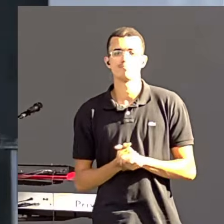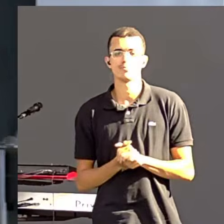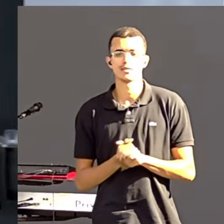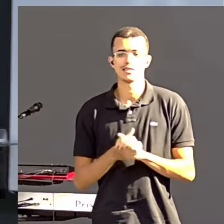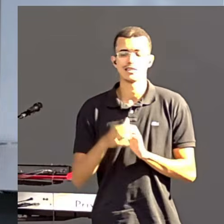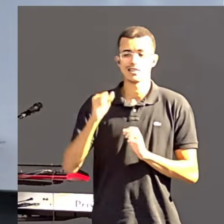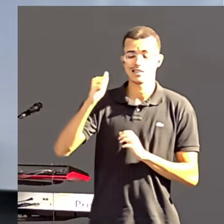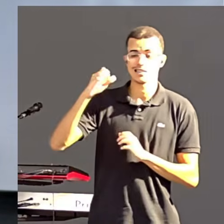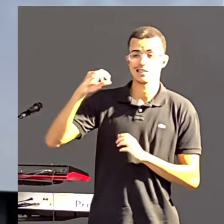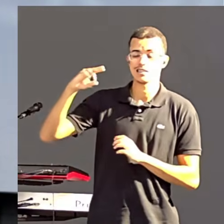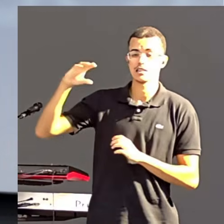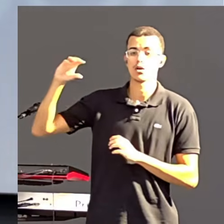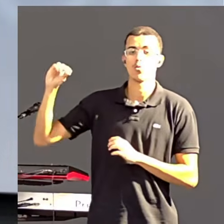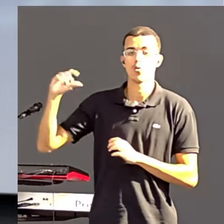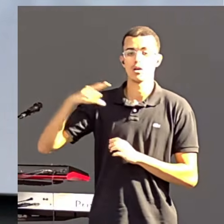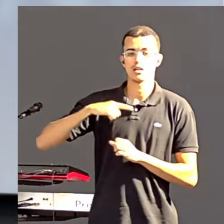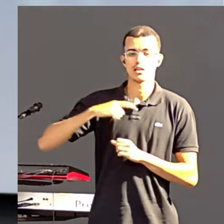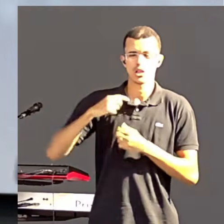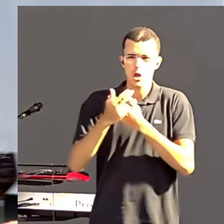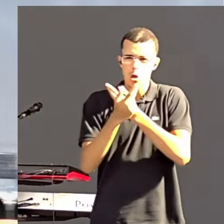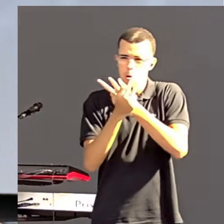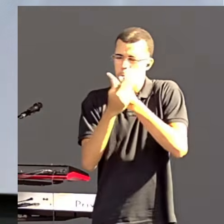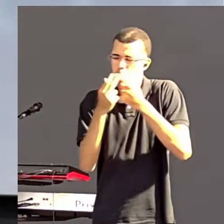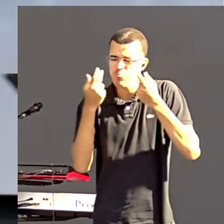Sansão tinha muito cabelo, né? Diferente do pastor.